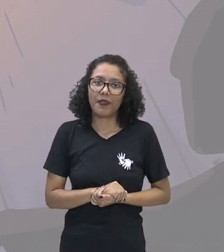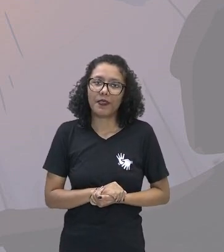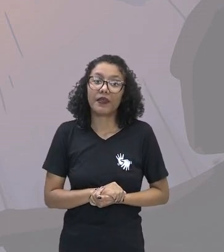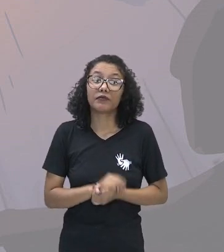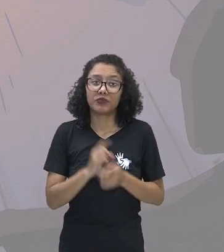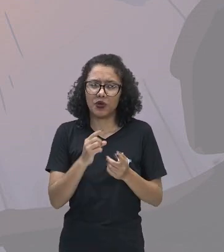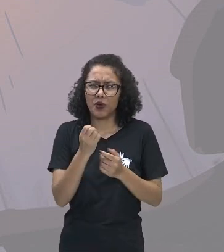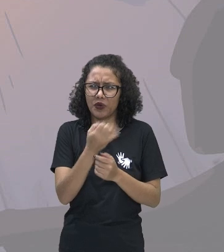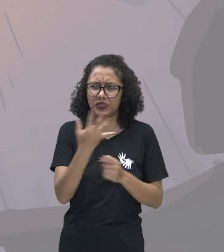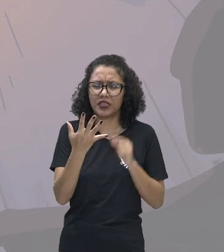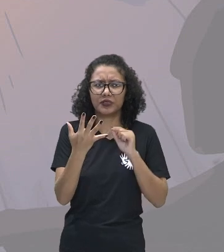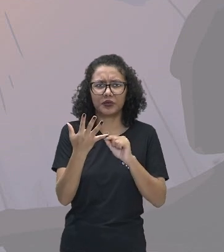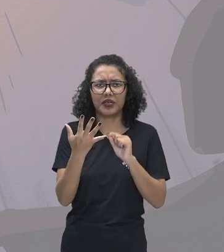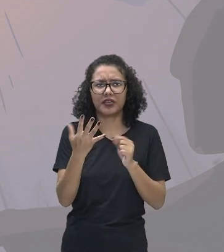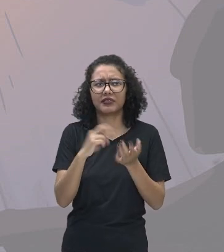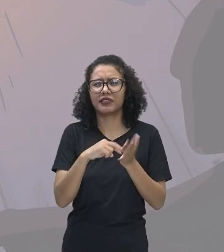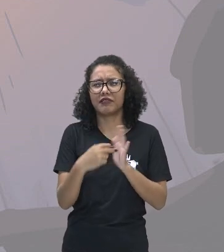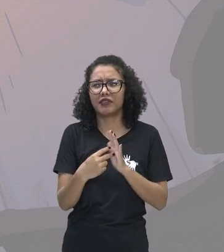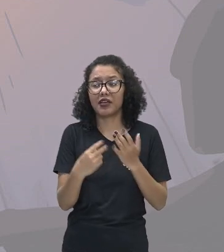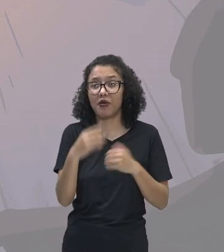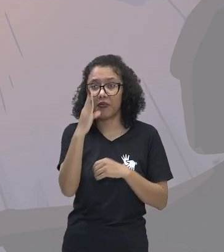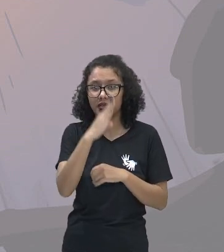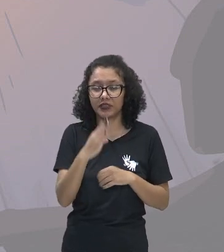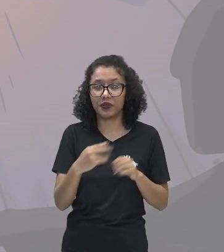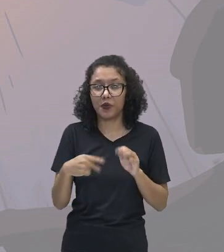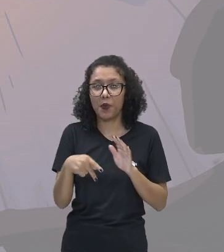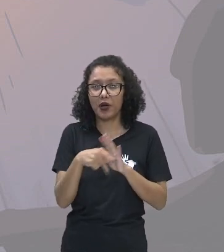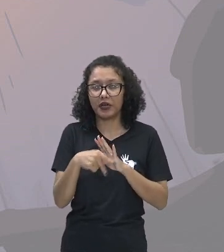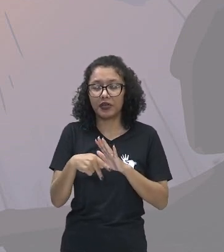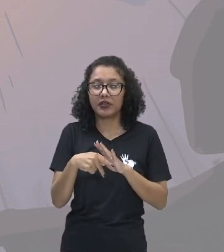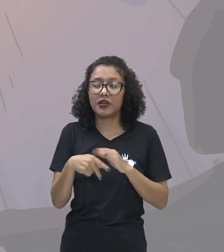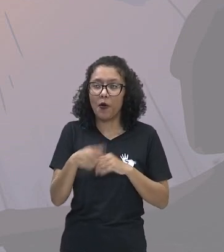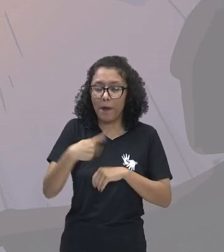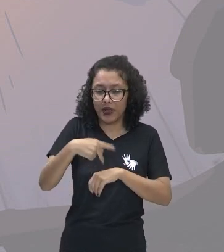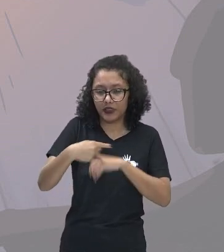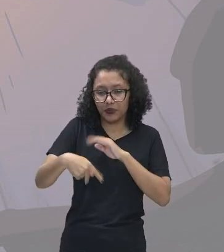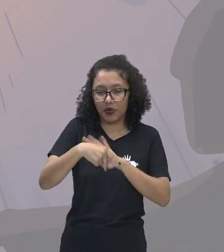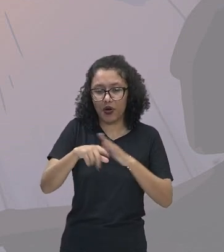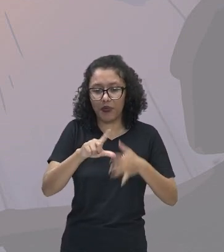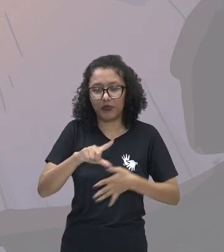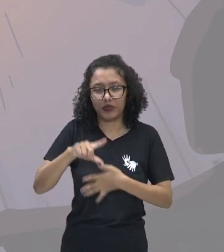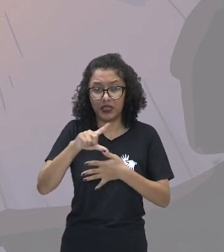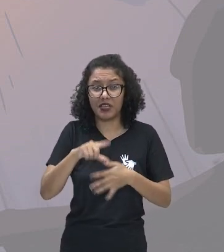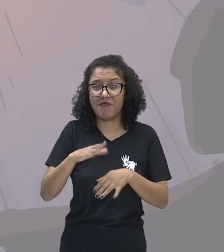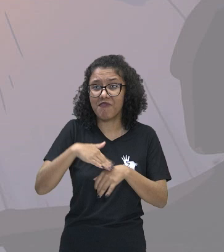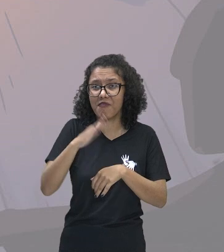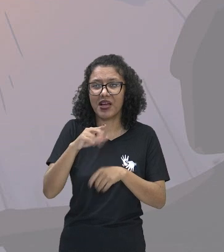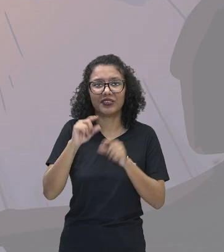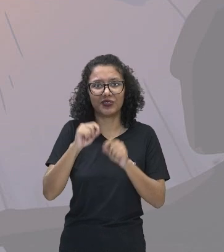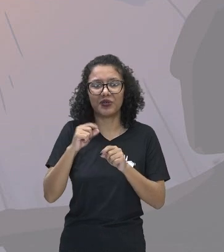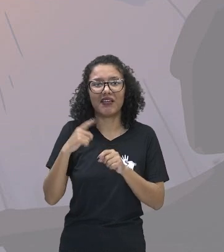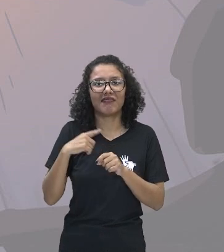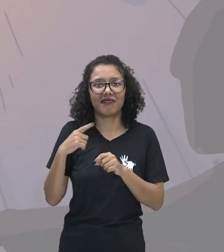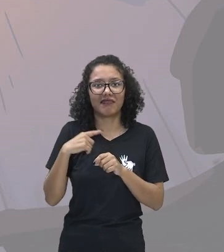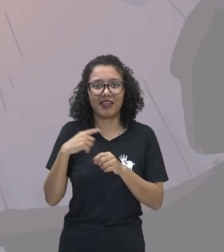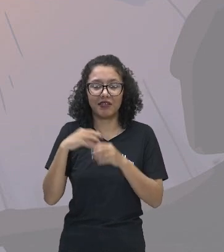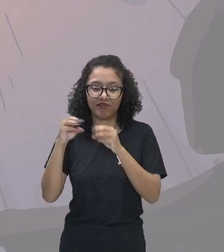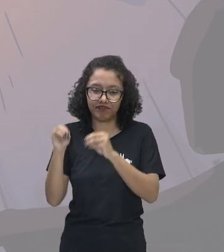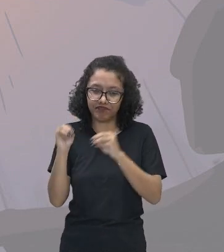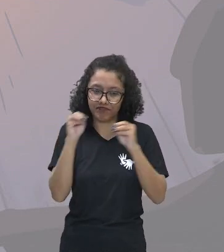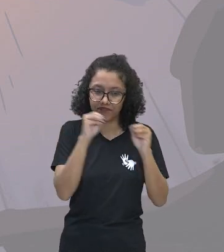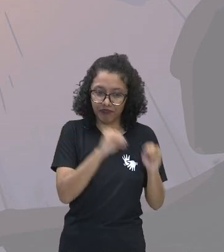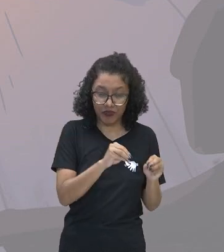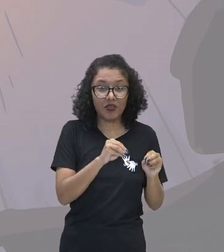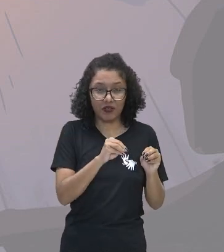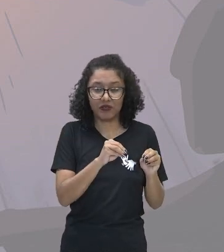do Brasil o país da América Latina que recebeu a maior quantidade de africanos escravizados durante o